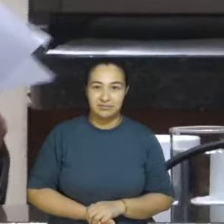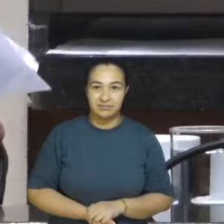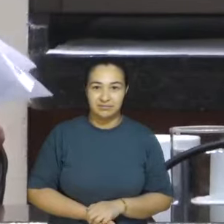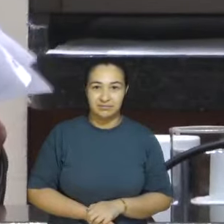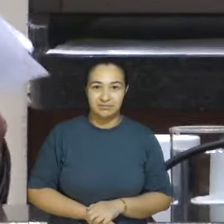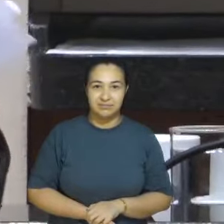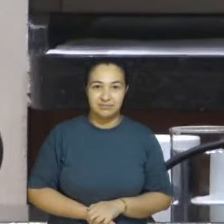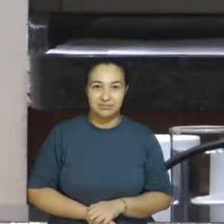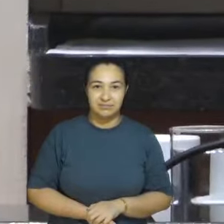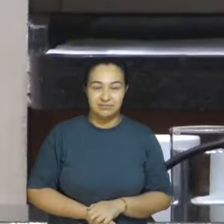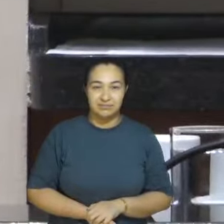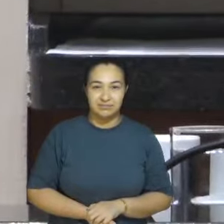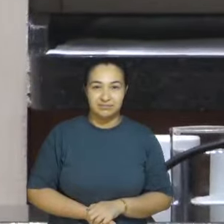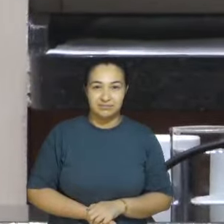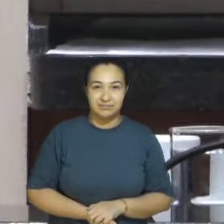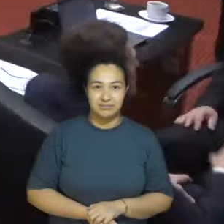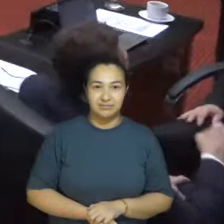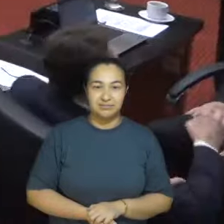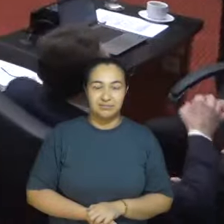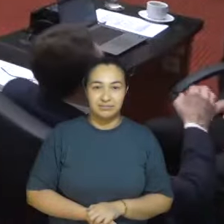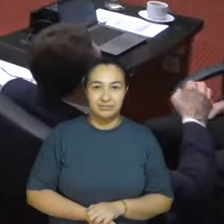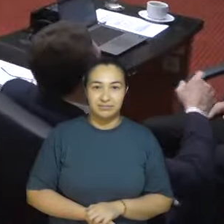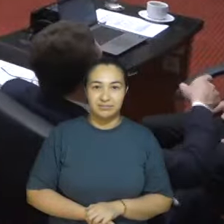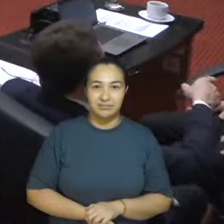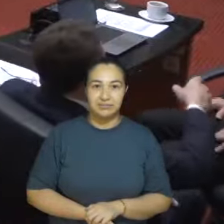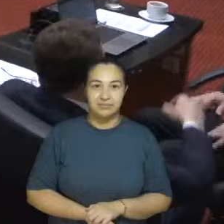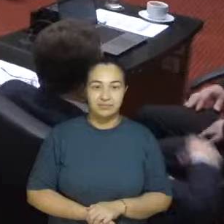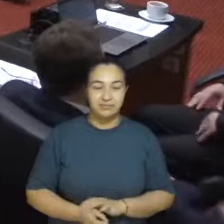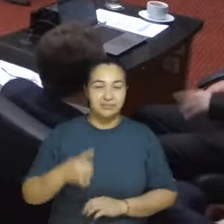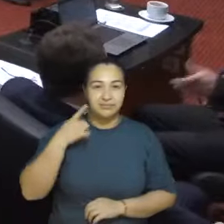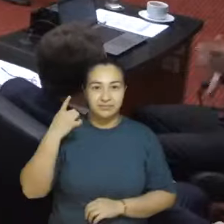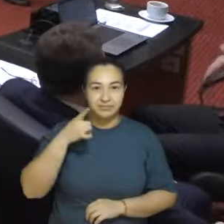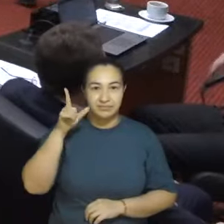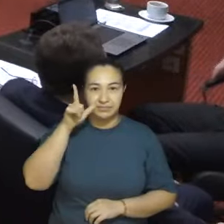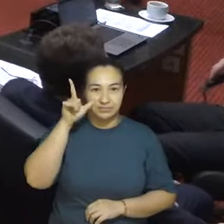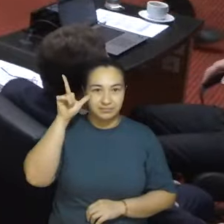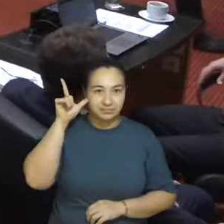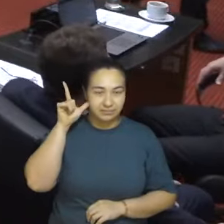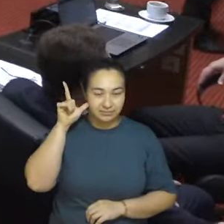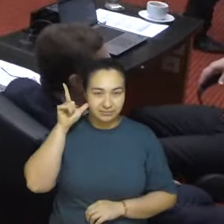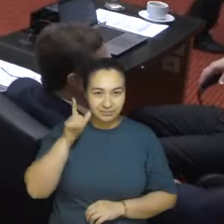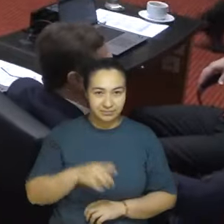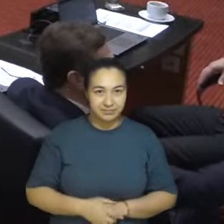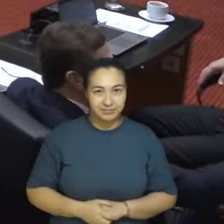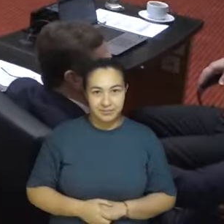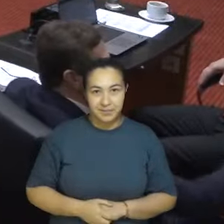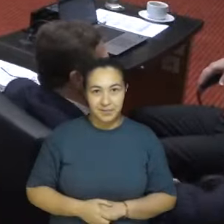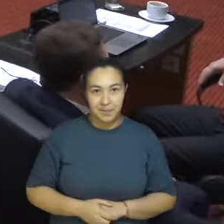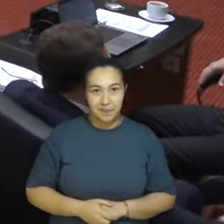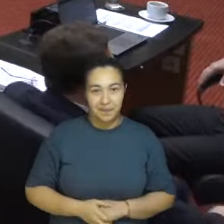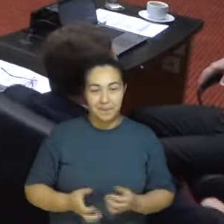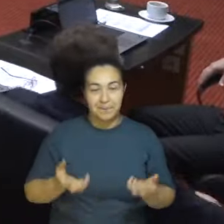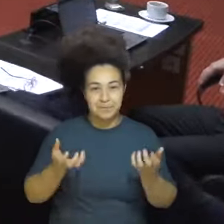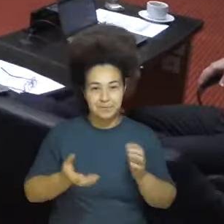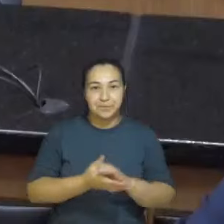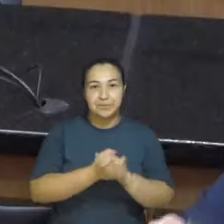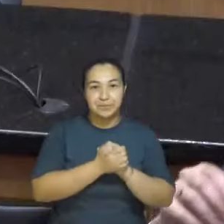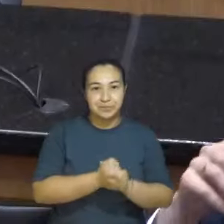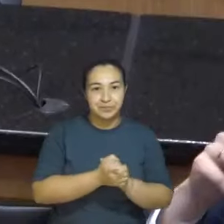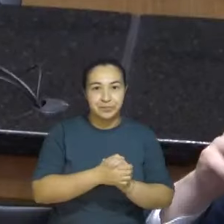Senhor presidente, pela ordem. Pela ordem, deputado Lucas Neves. Presidente, senhores deputados, eu quero saudar aqui os